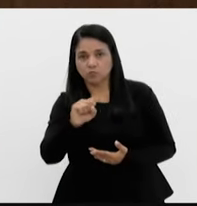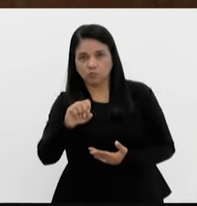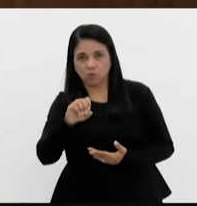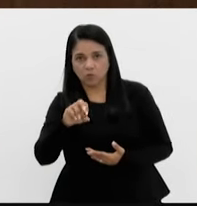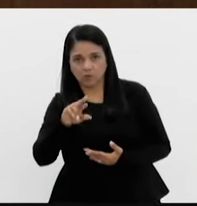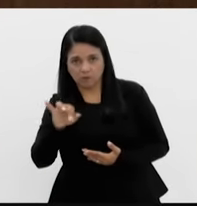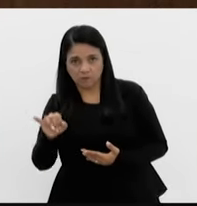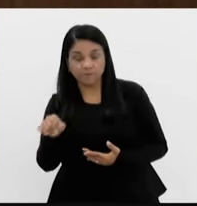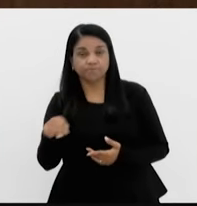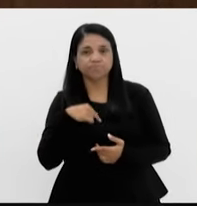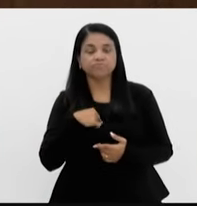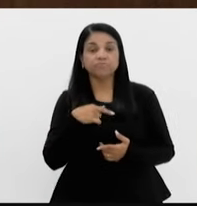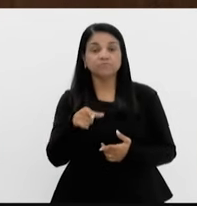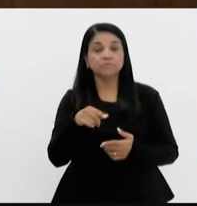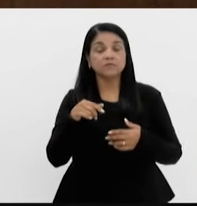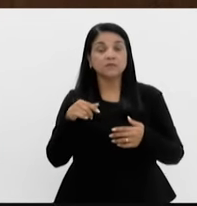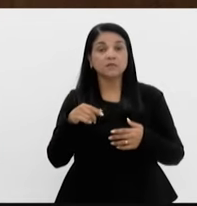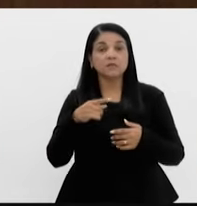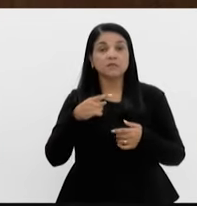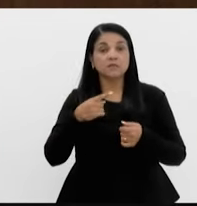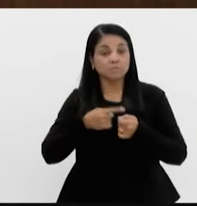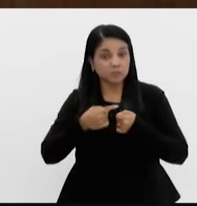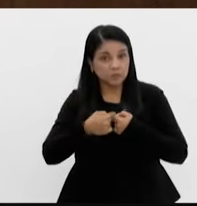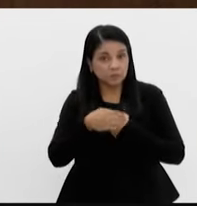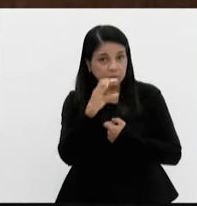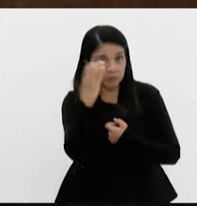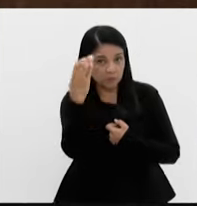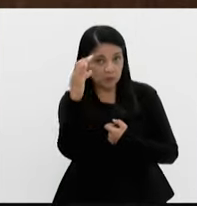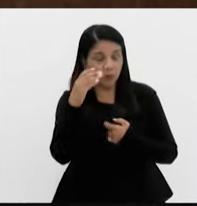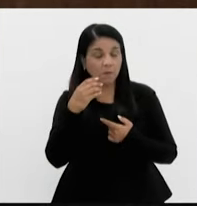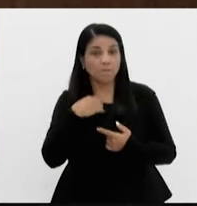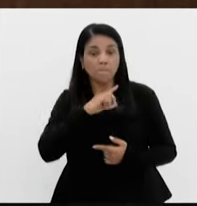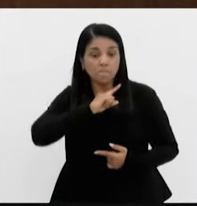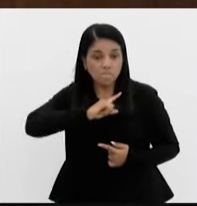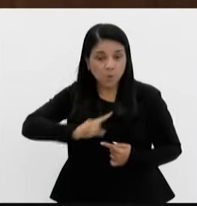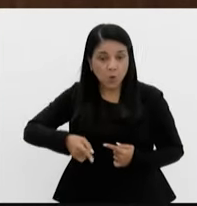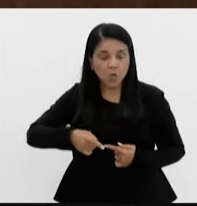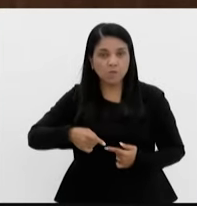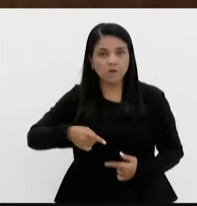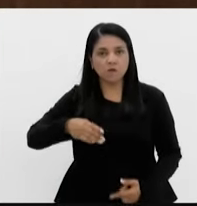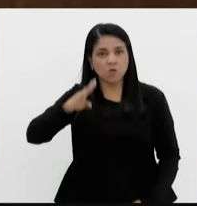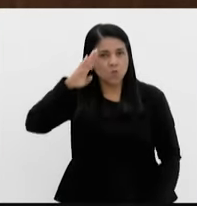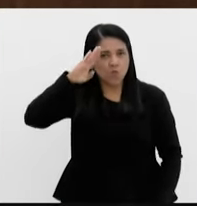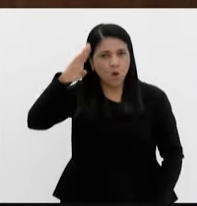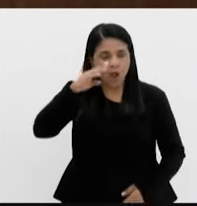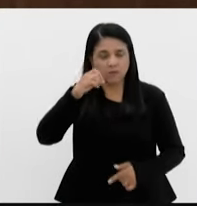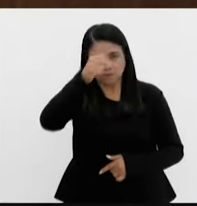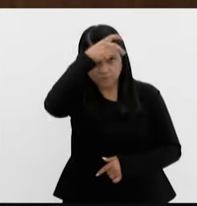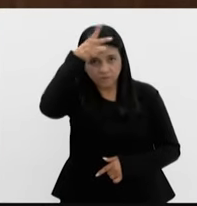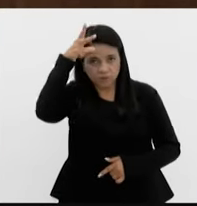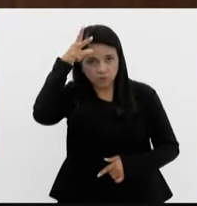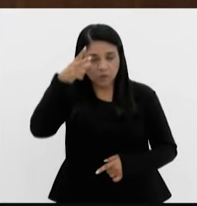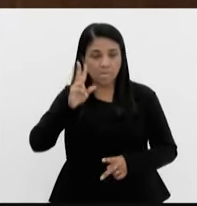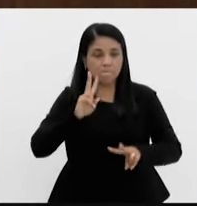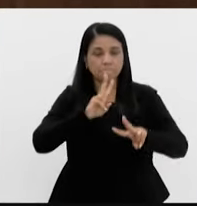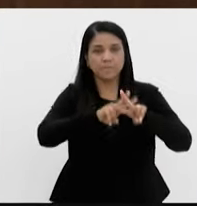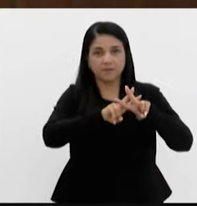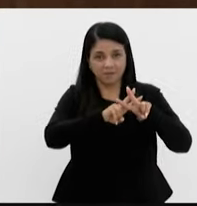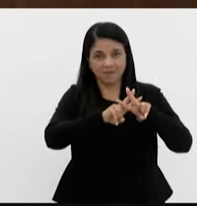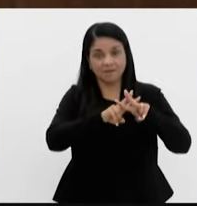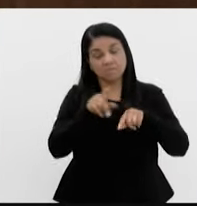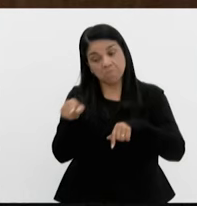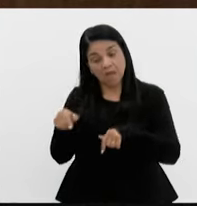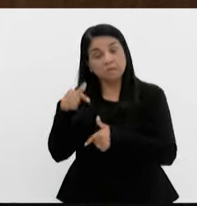proíbe a guarda municipal de atuar com prisões na os criminosos Mas em compensação para os